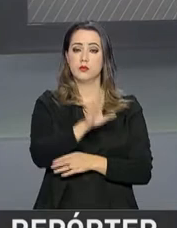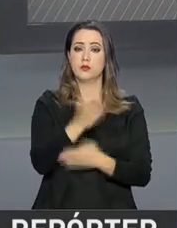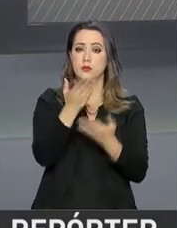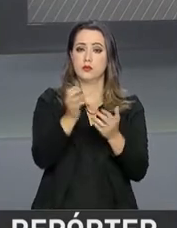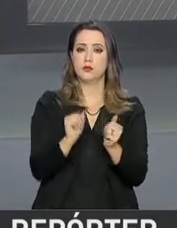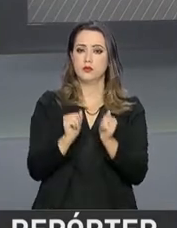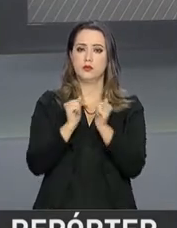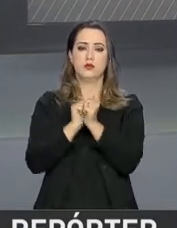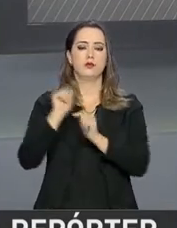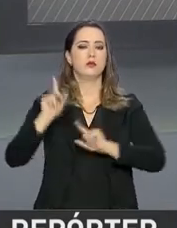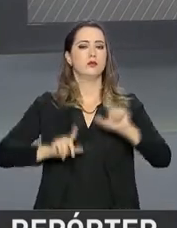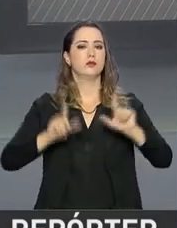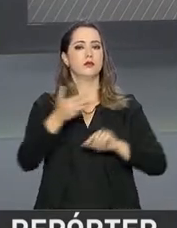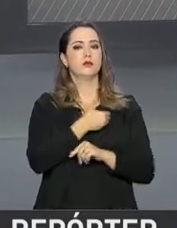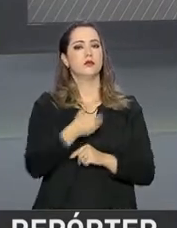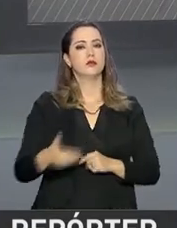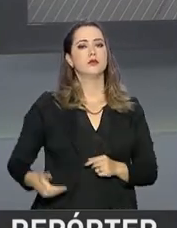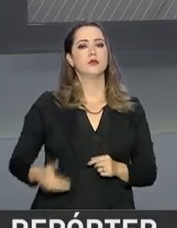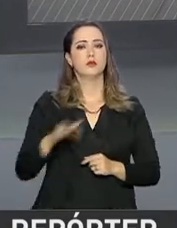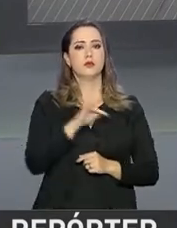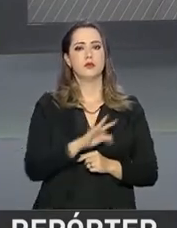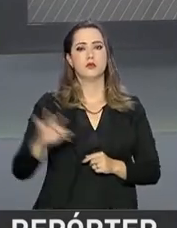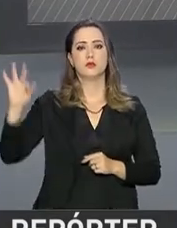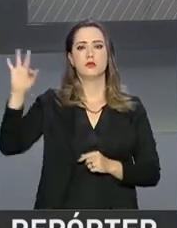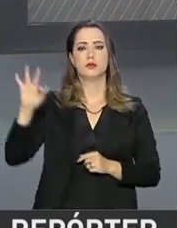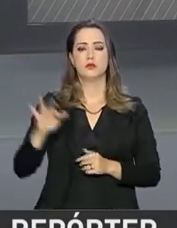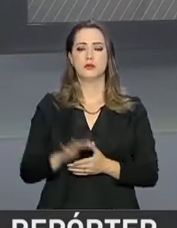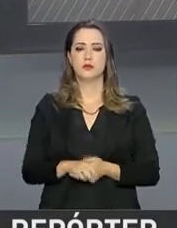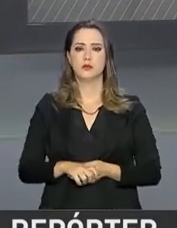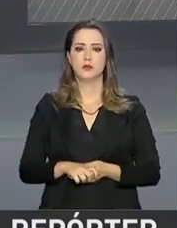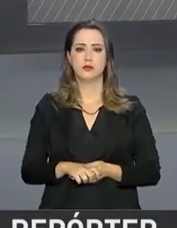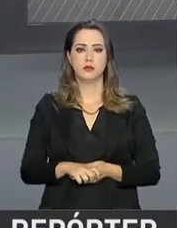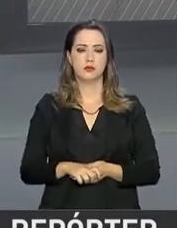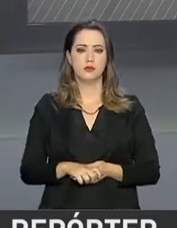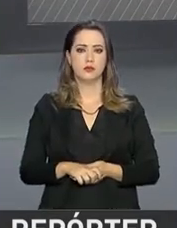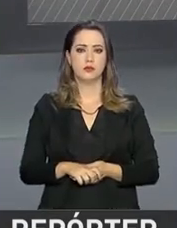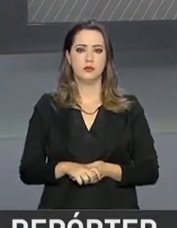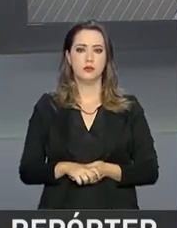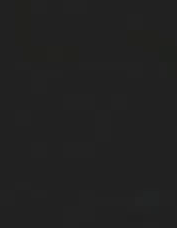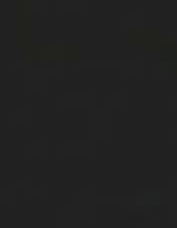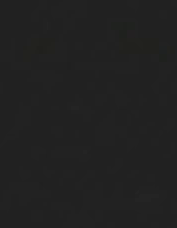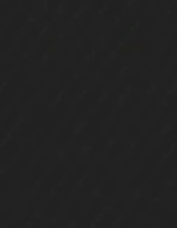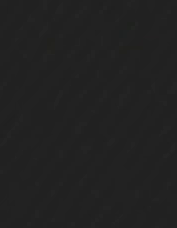tarde pra você continue com a gente aqui na nbr a tv do governo federal